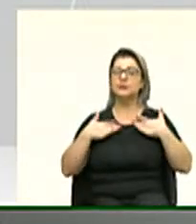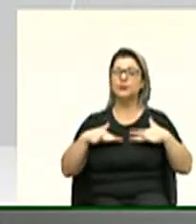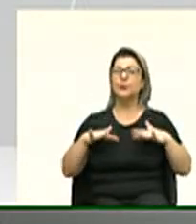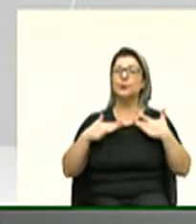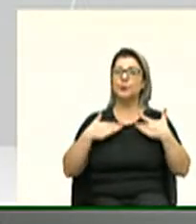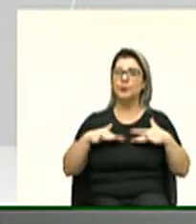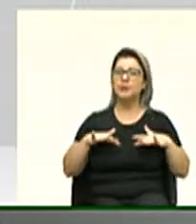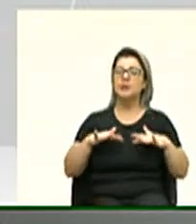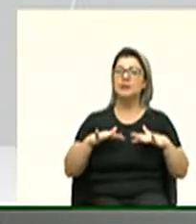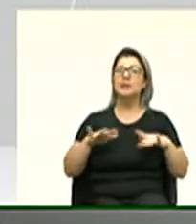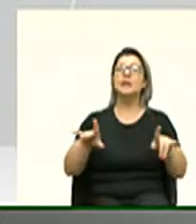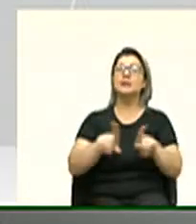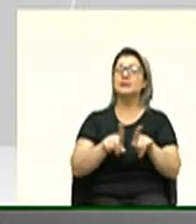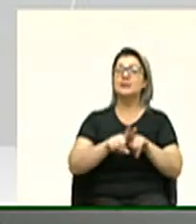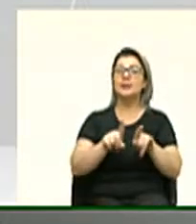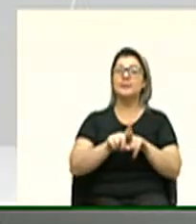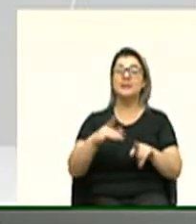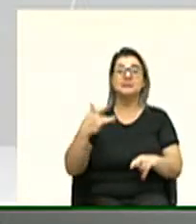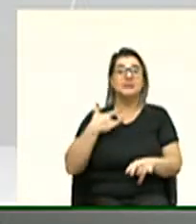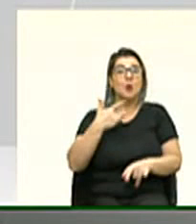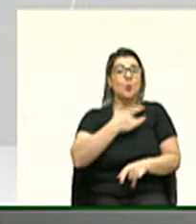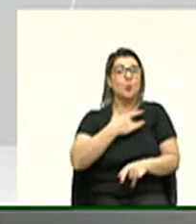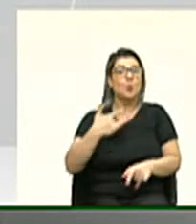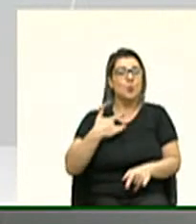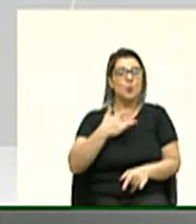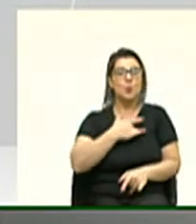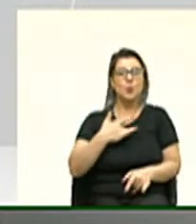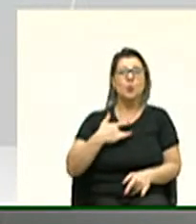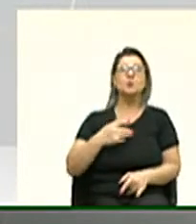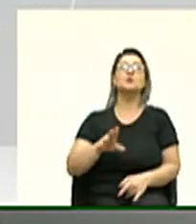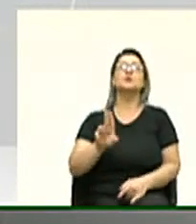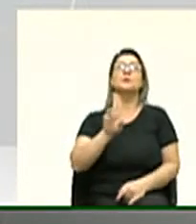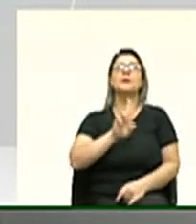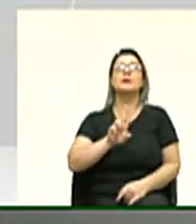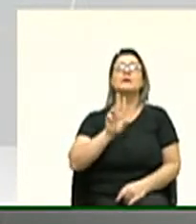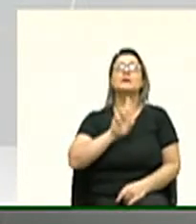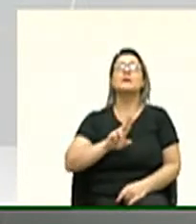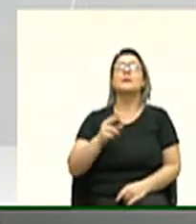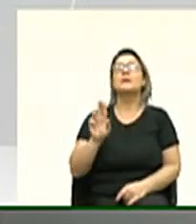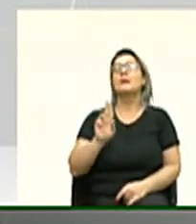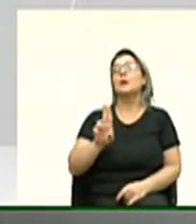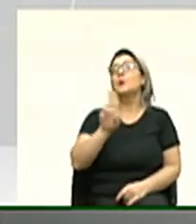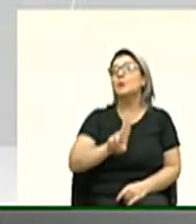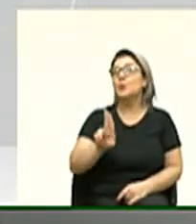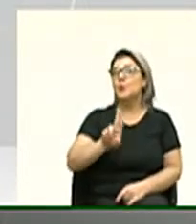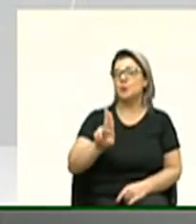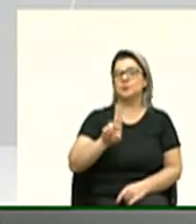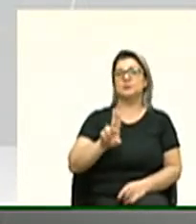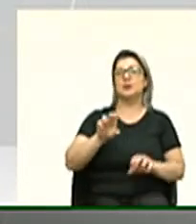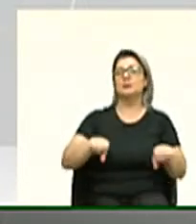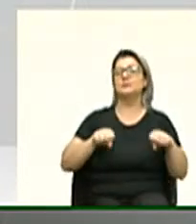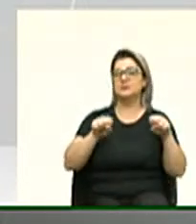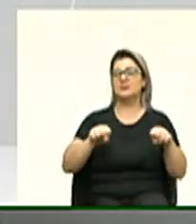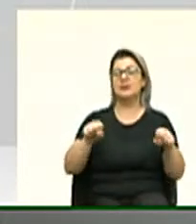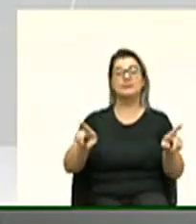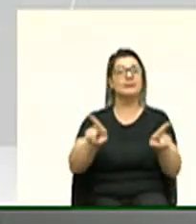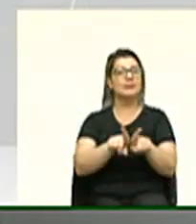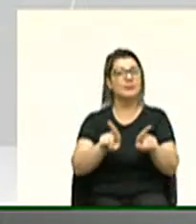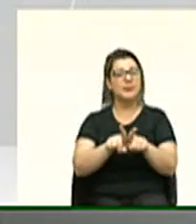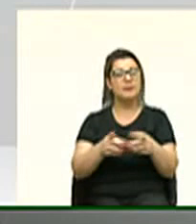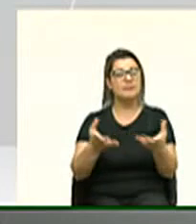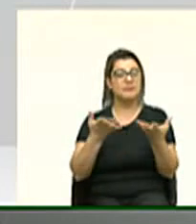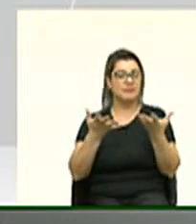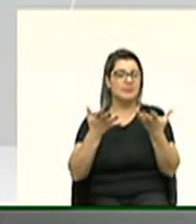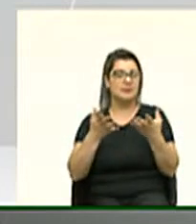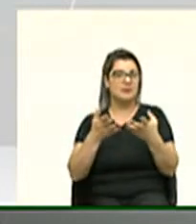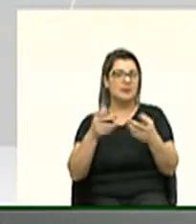com certeza, saúde para quem utiliza esse meio de transporte. Eu também quero fazer referência, deputados Zé